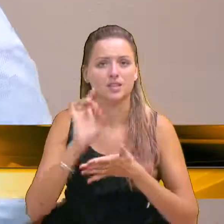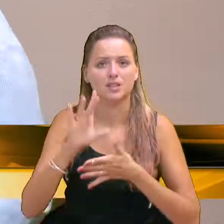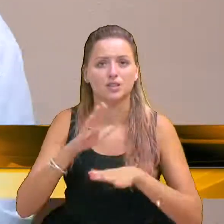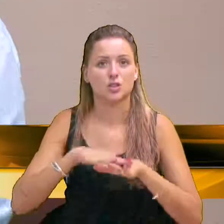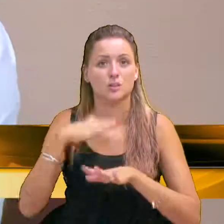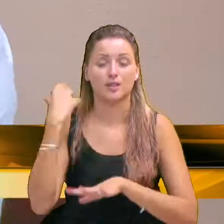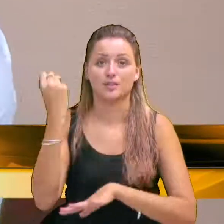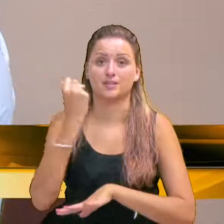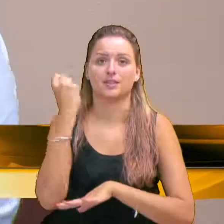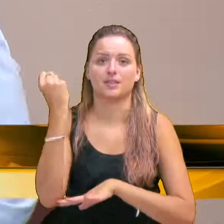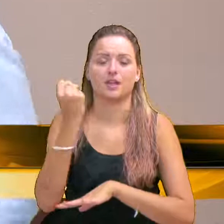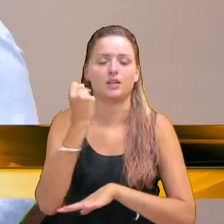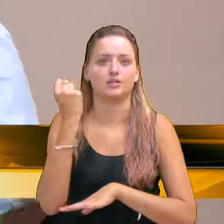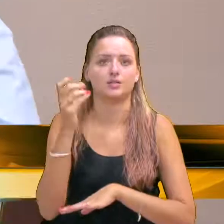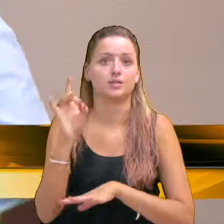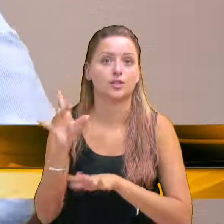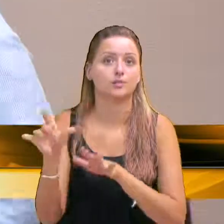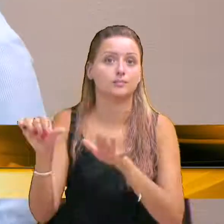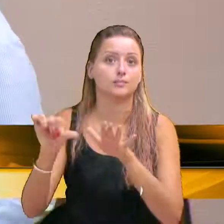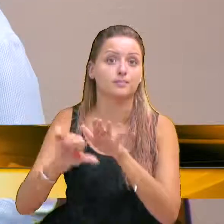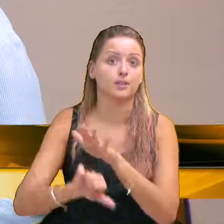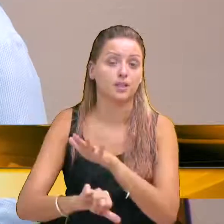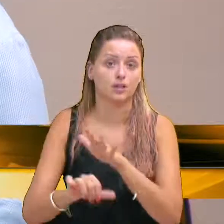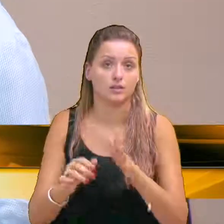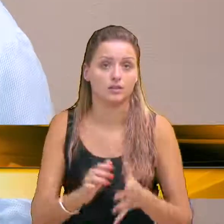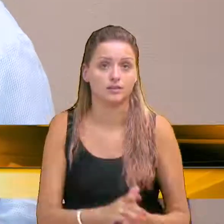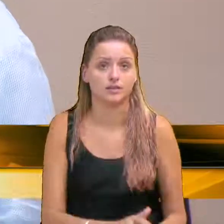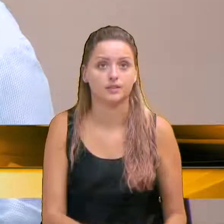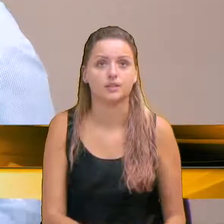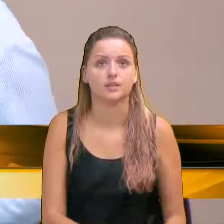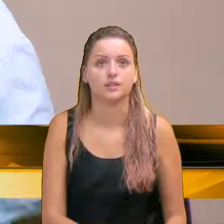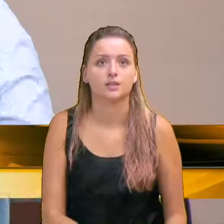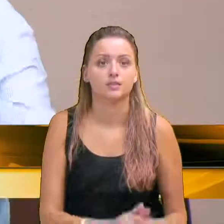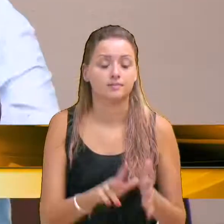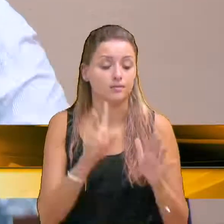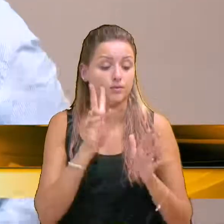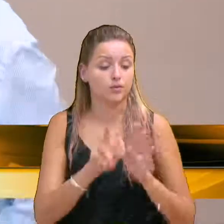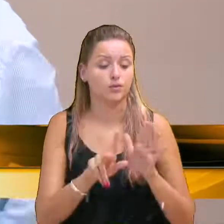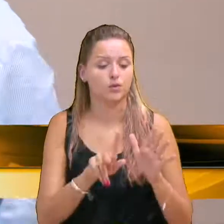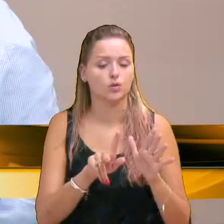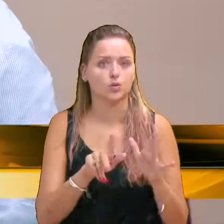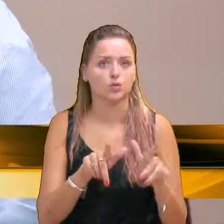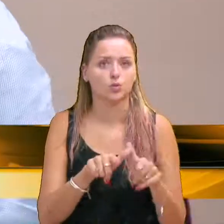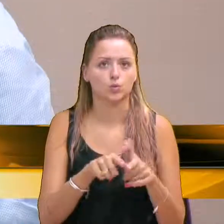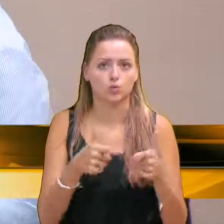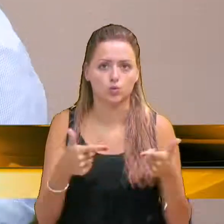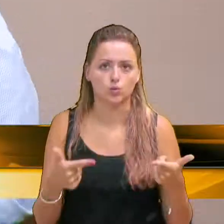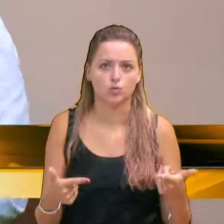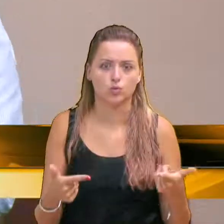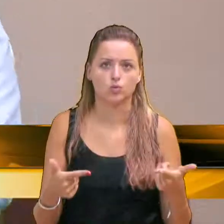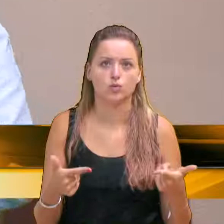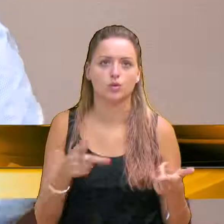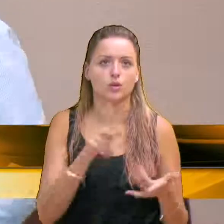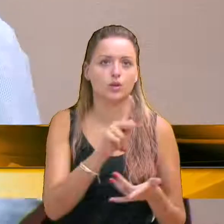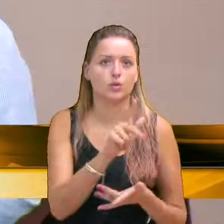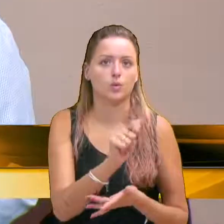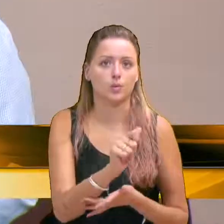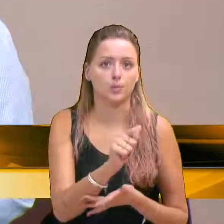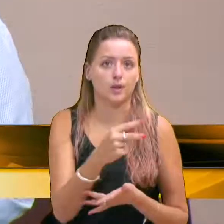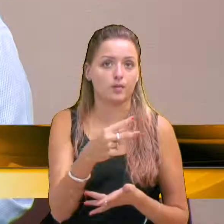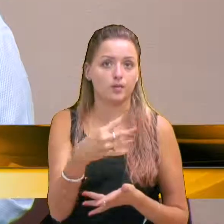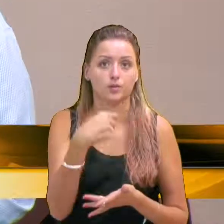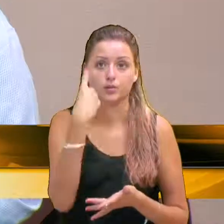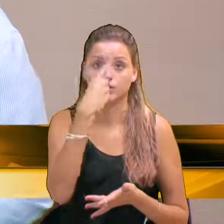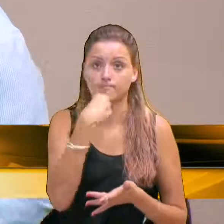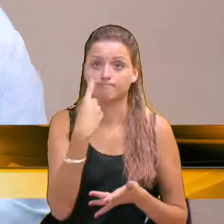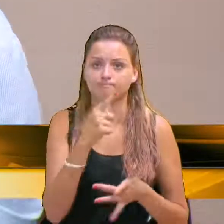vez pior, né? Então, quem pegou o jornal local, quem está aí no PA, então